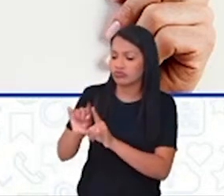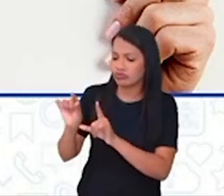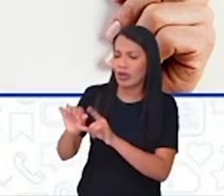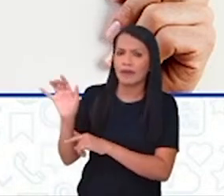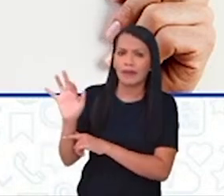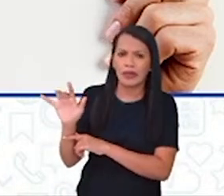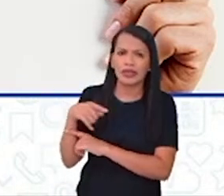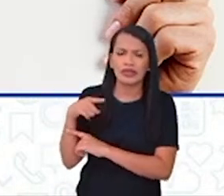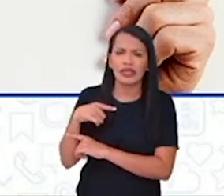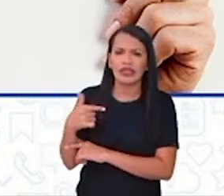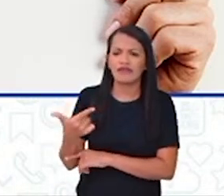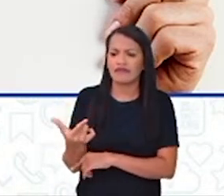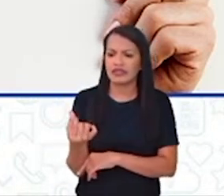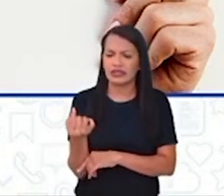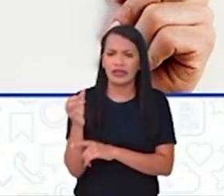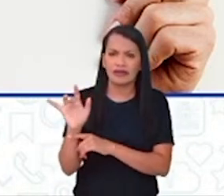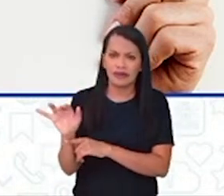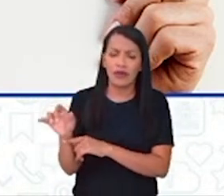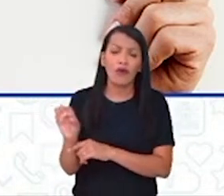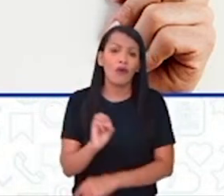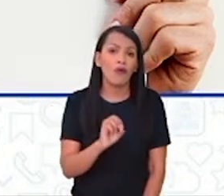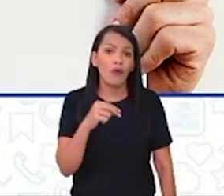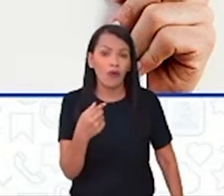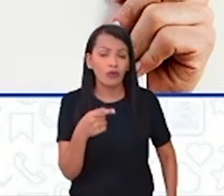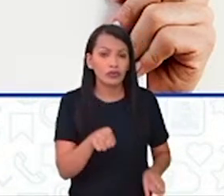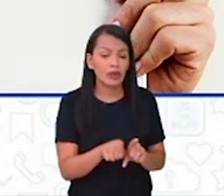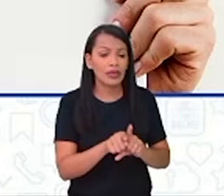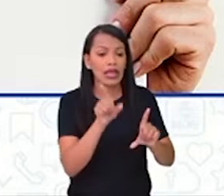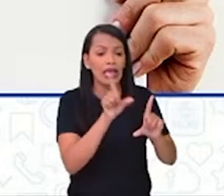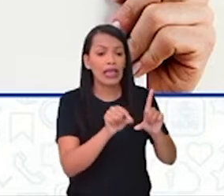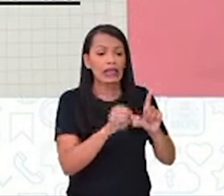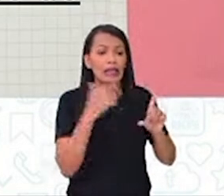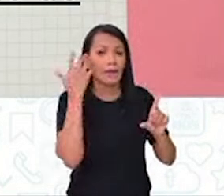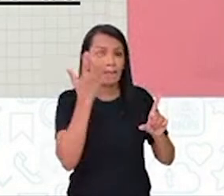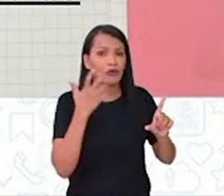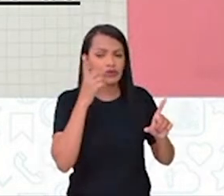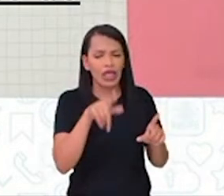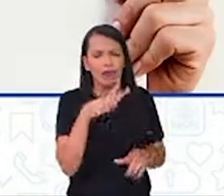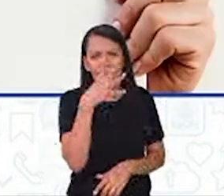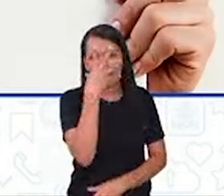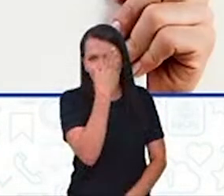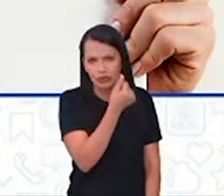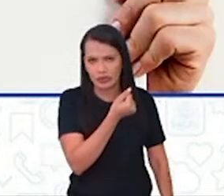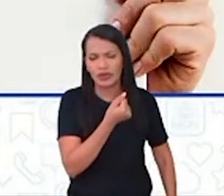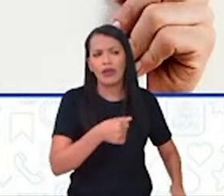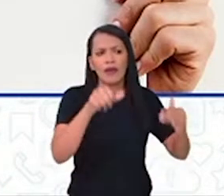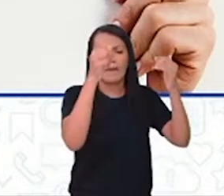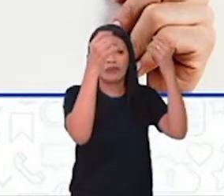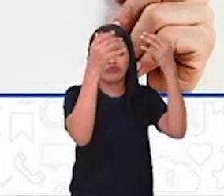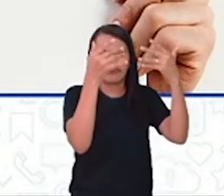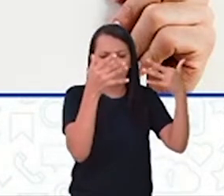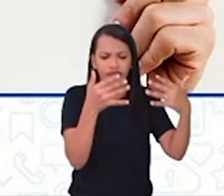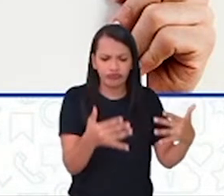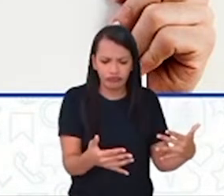de palavras que compõe o texto de uma canção. A letra dessa música é muito bonita. Mas veja que quando eu